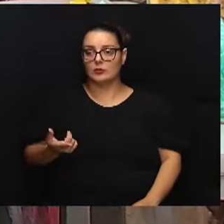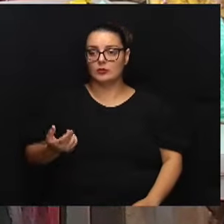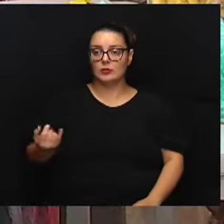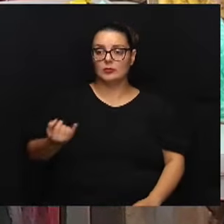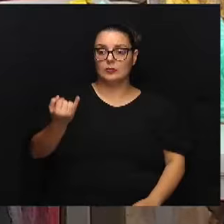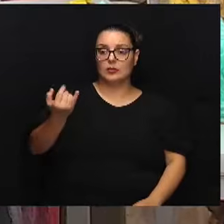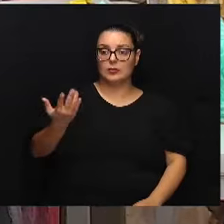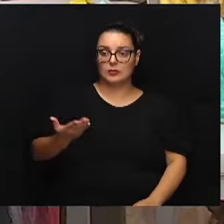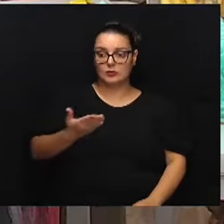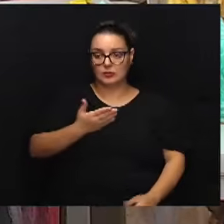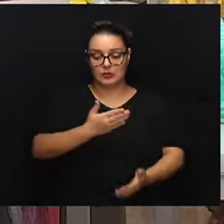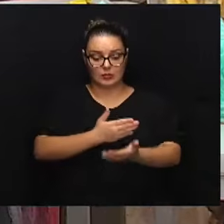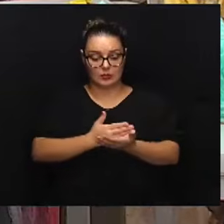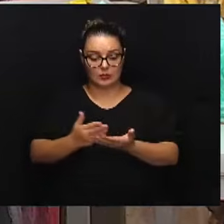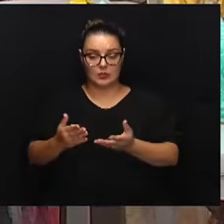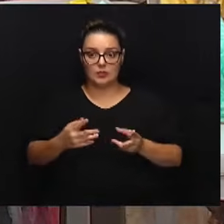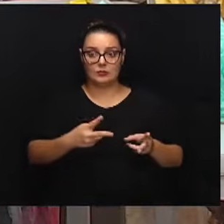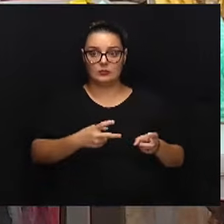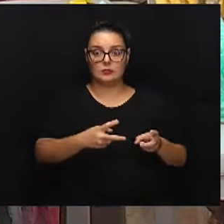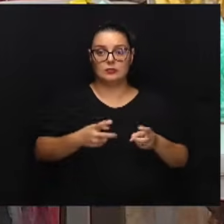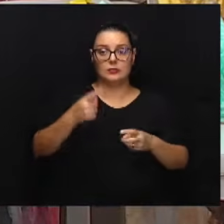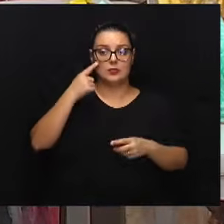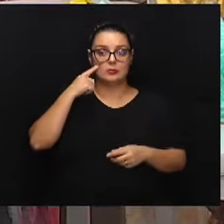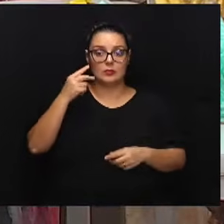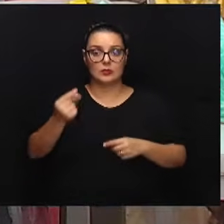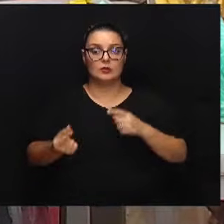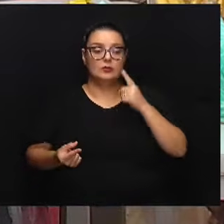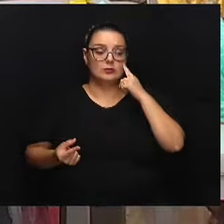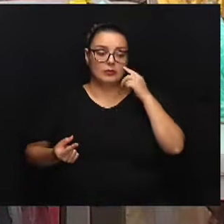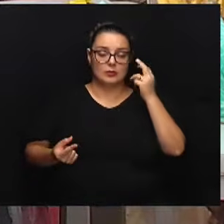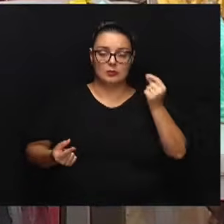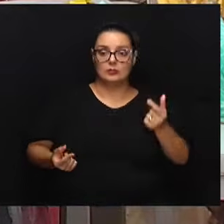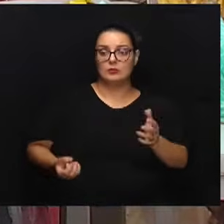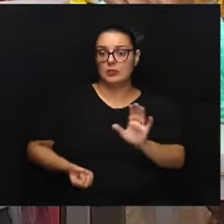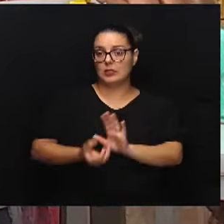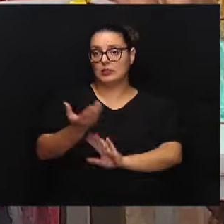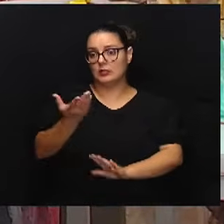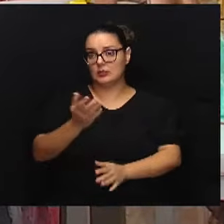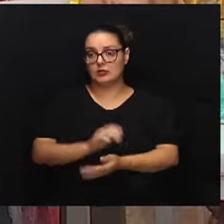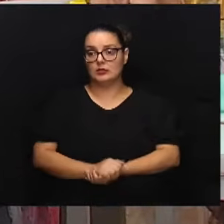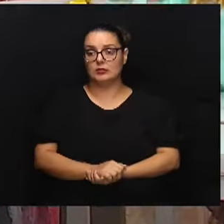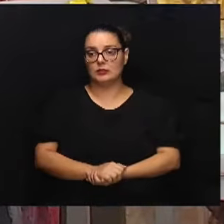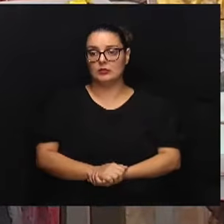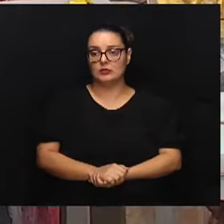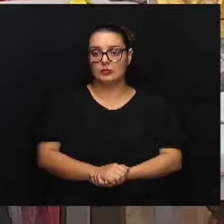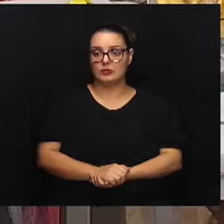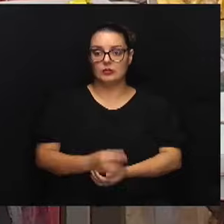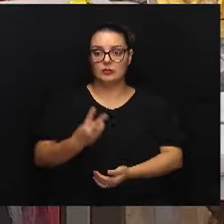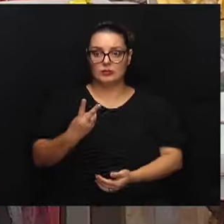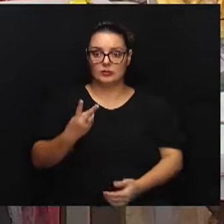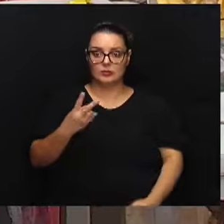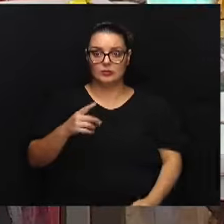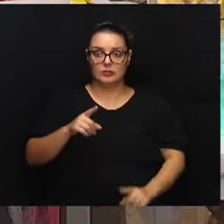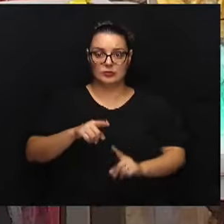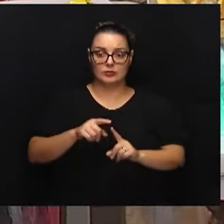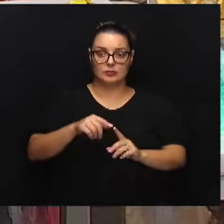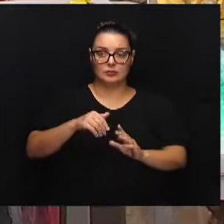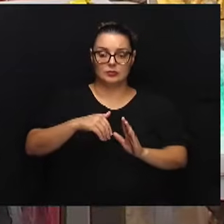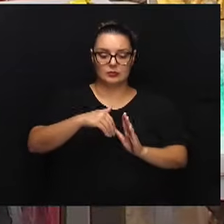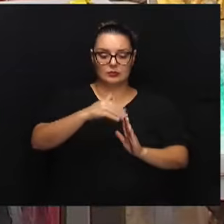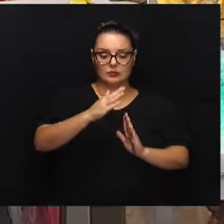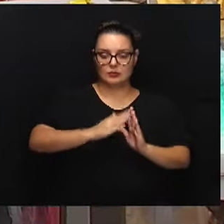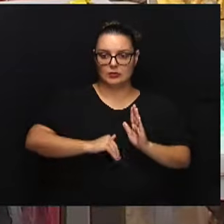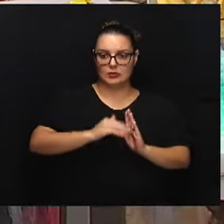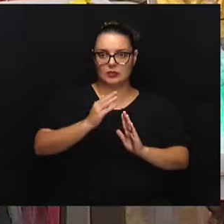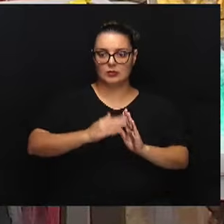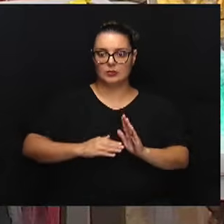importante é vocês começarem a ter esse tipo de ideia para poder criar. Vou pegar dois tipos de pincéis, tá? Cabeça chata, um